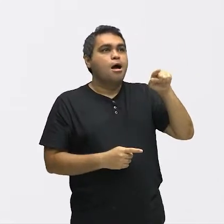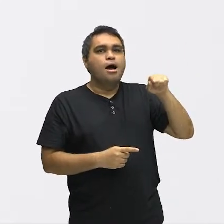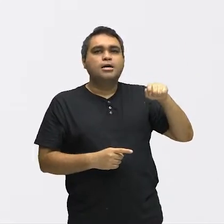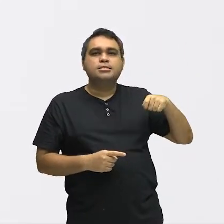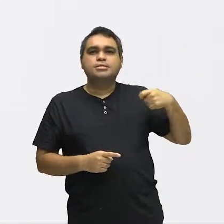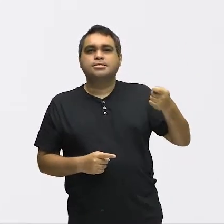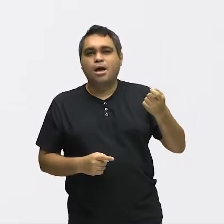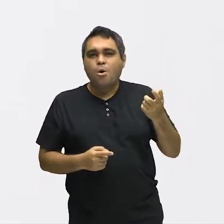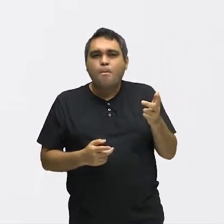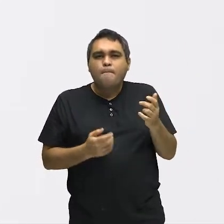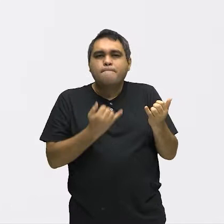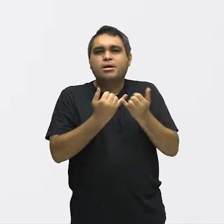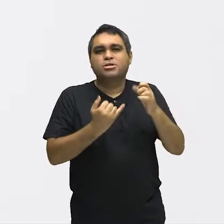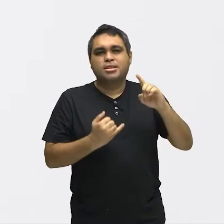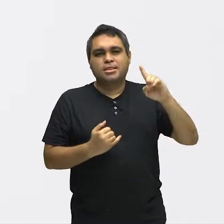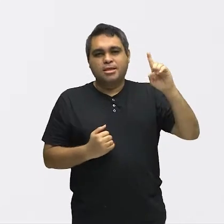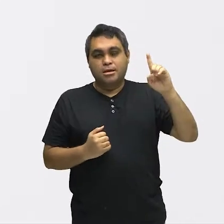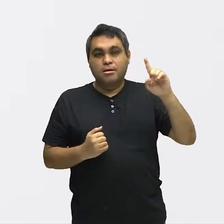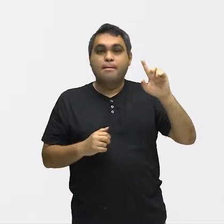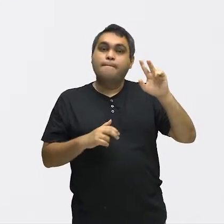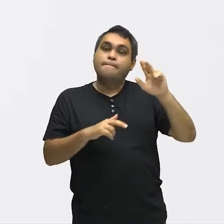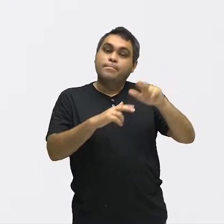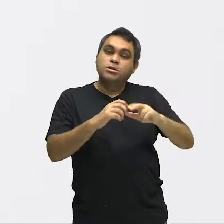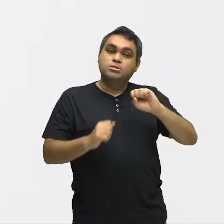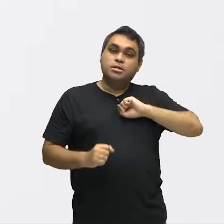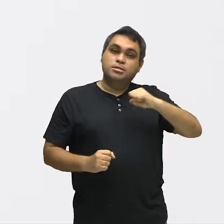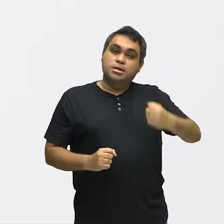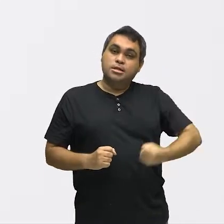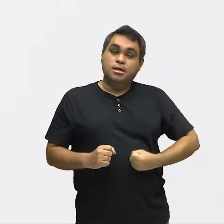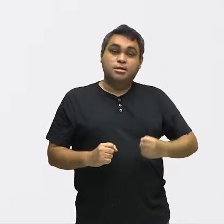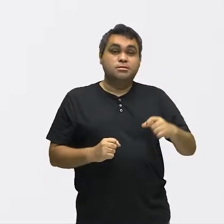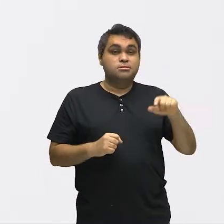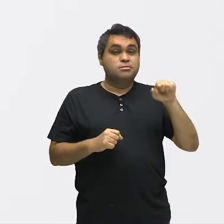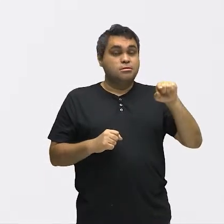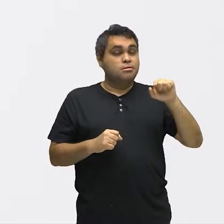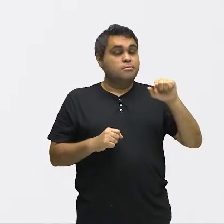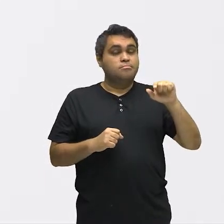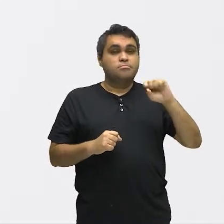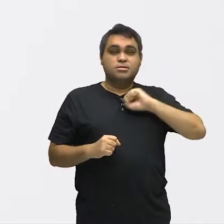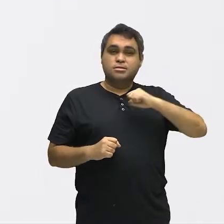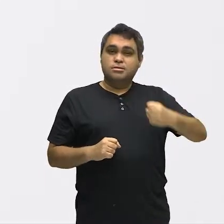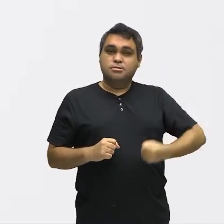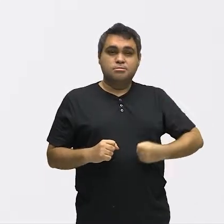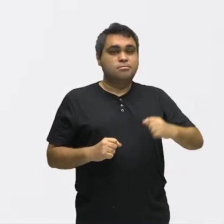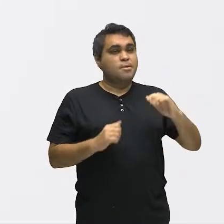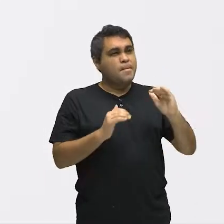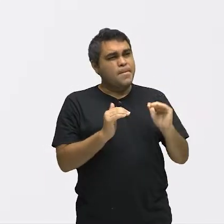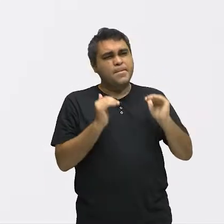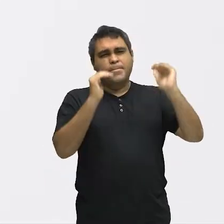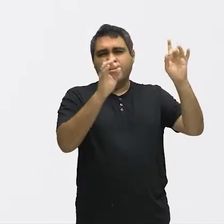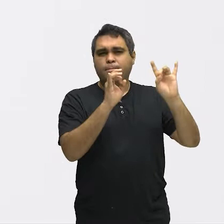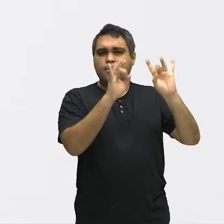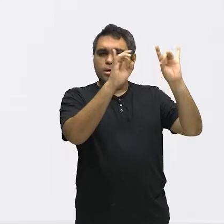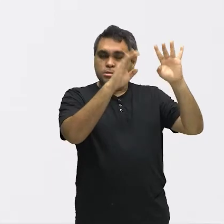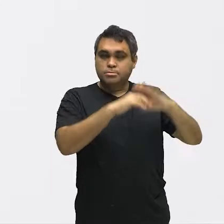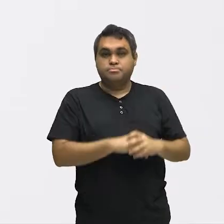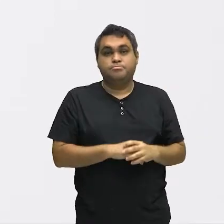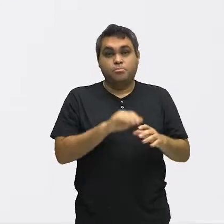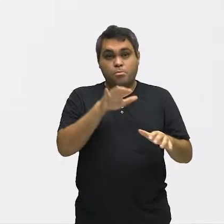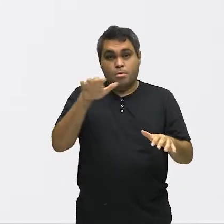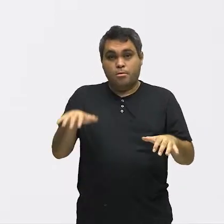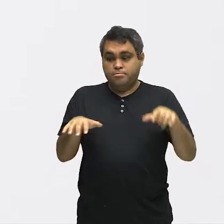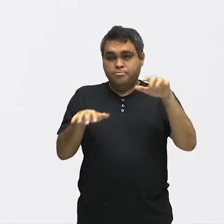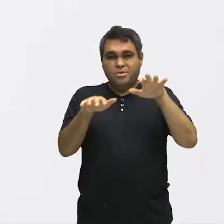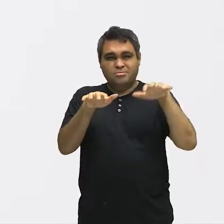aqui no nosso número 1, no topo da nossa pirâmide. Na parte inferior vão ficar as camadas menos